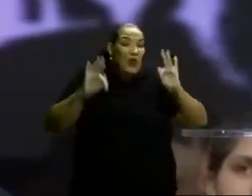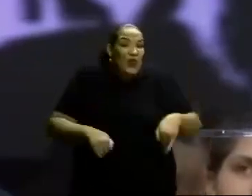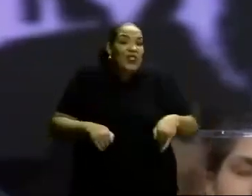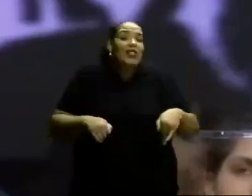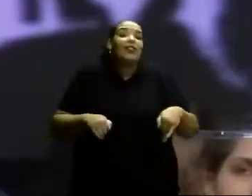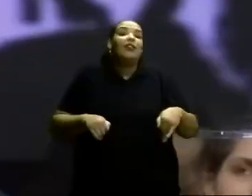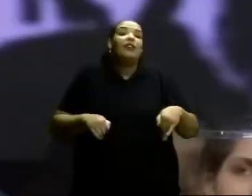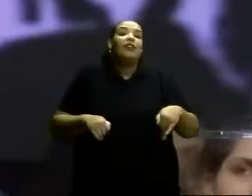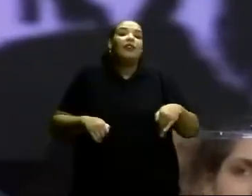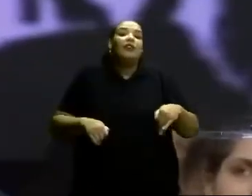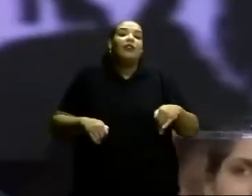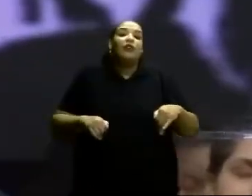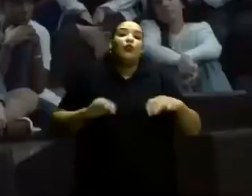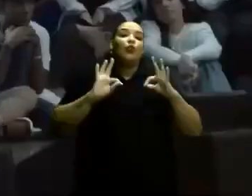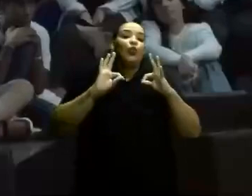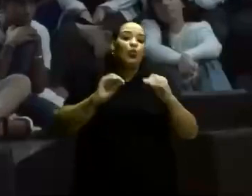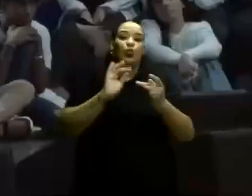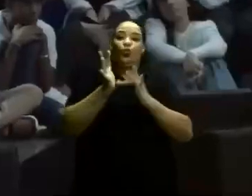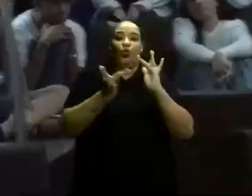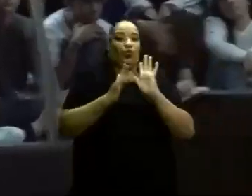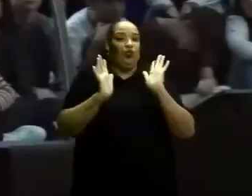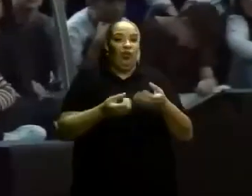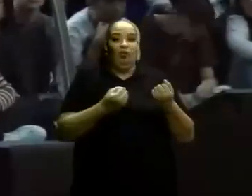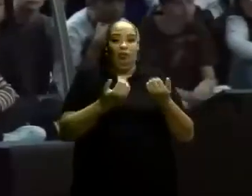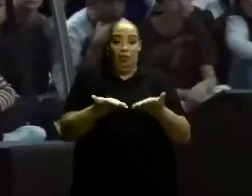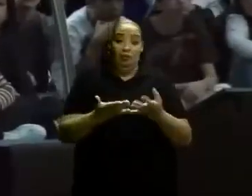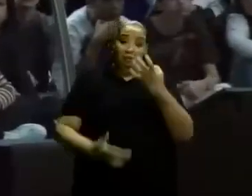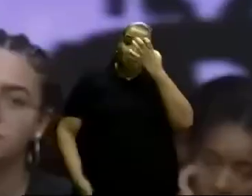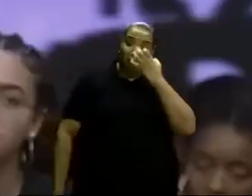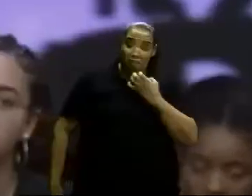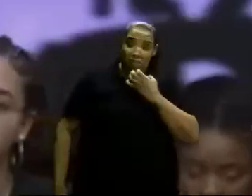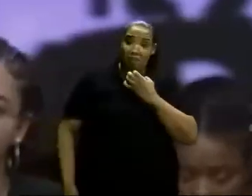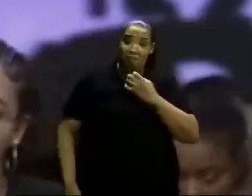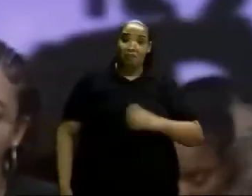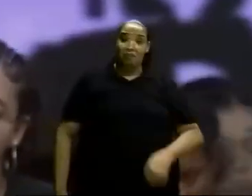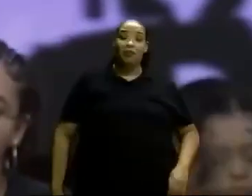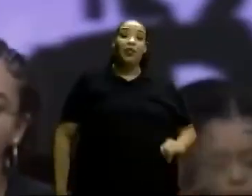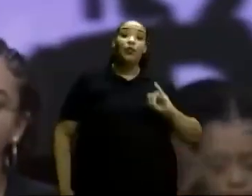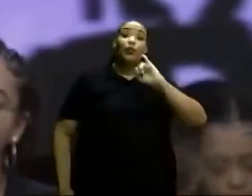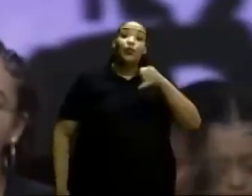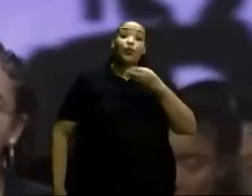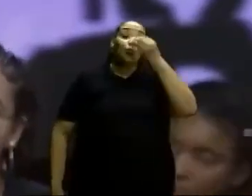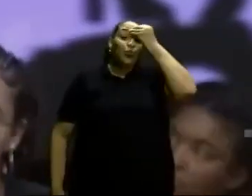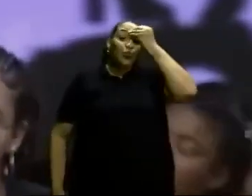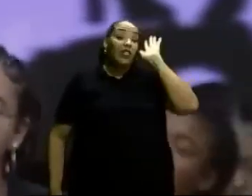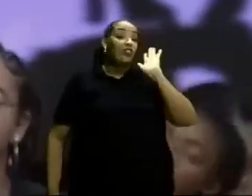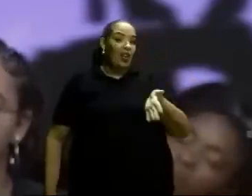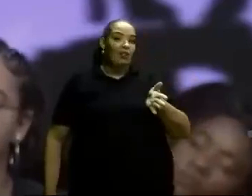Calvário, na mão do crucificado. É sério, olha isso aqui. Judas já estava predito, sim ou